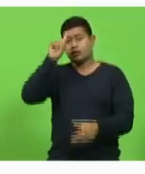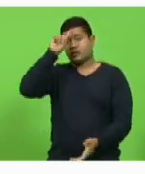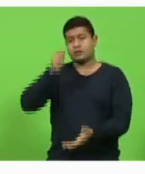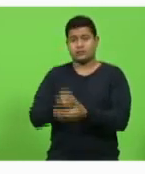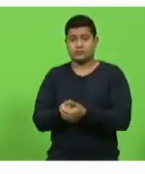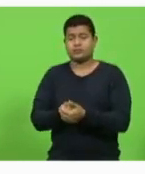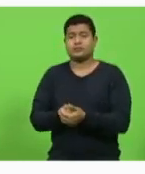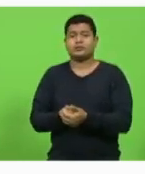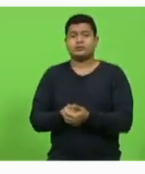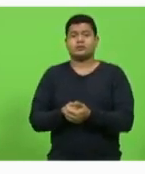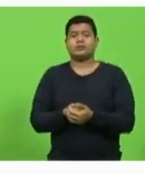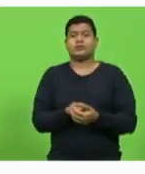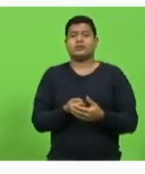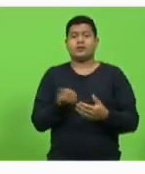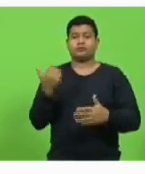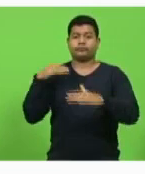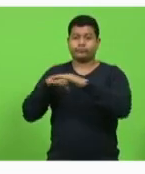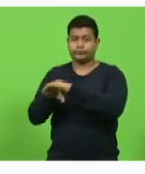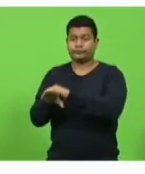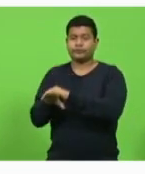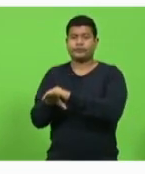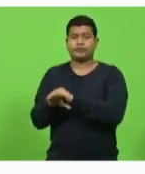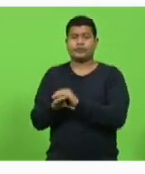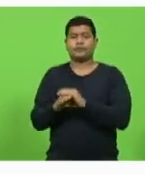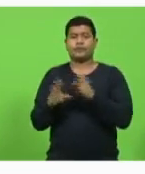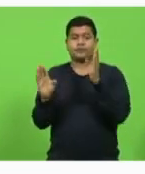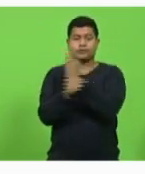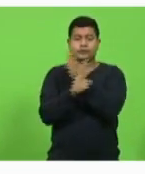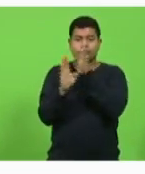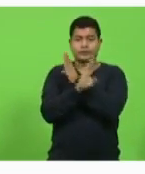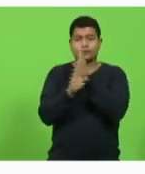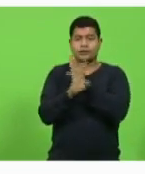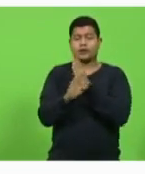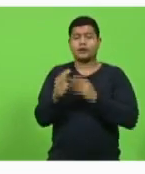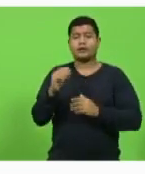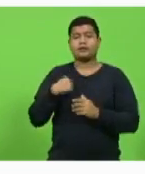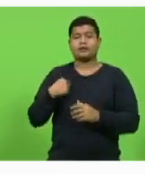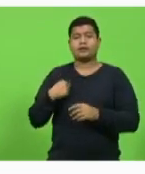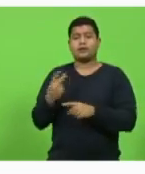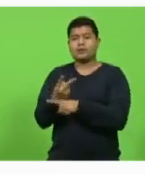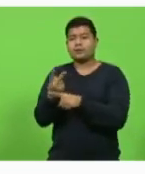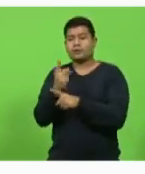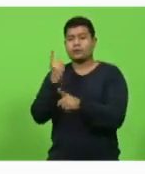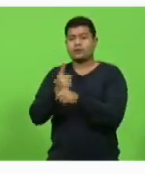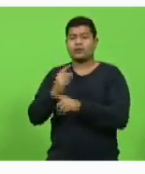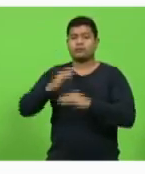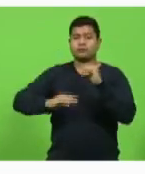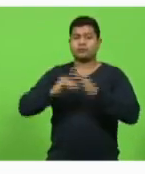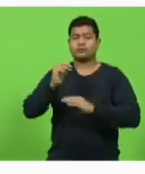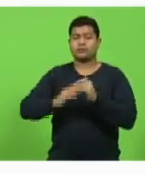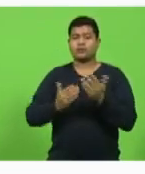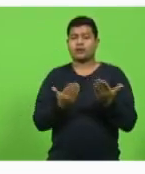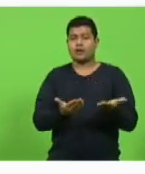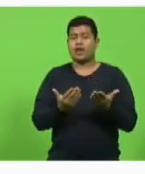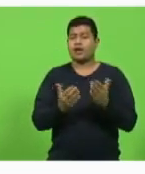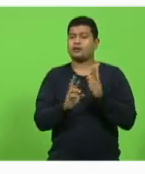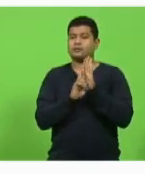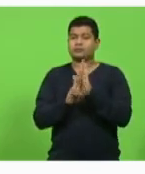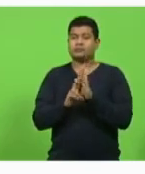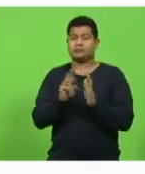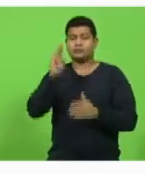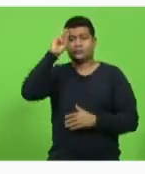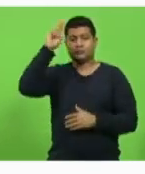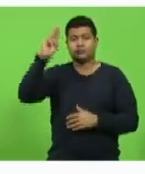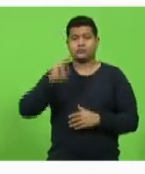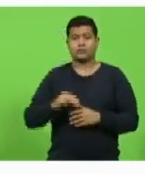do procedimento investigativo que buscava apurar a prática de possíveis crimes cometidos pelo representado, determinando,